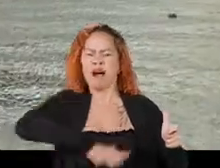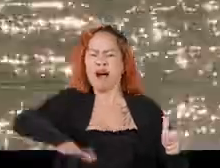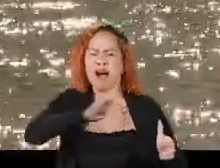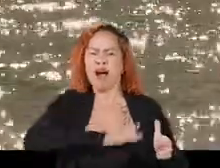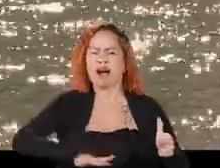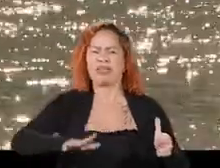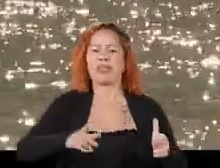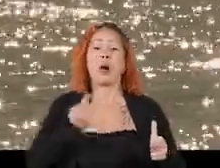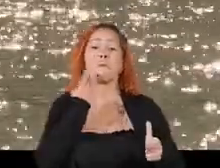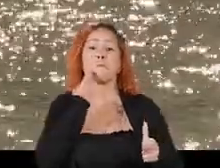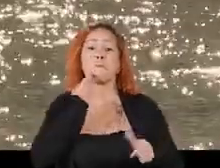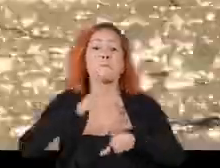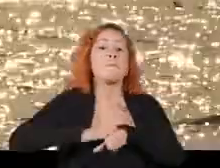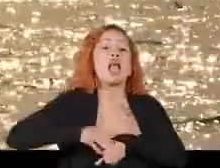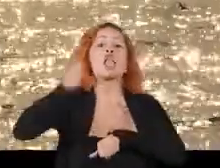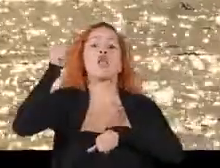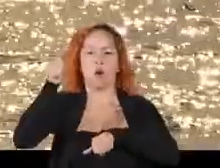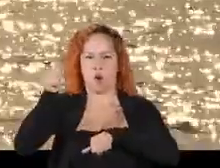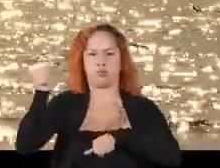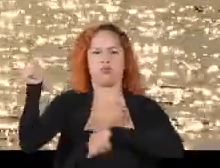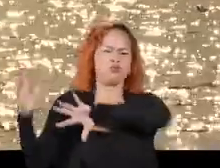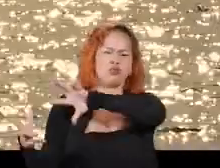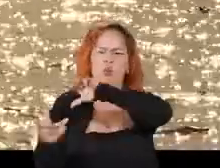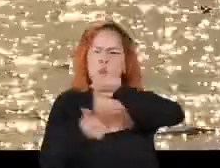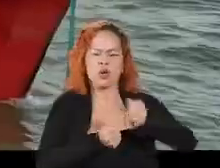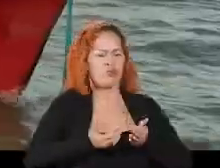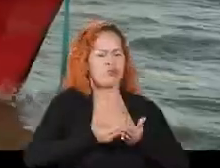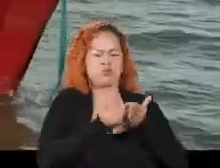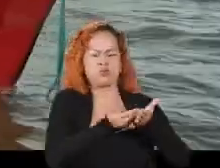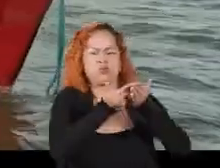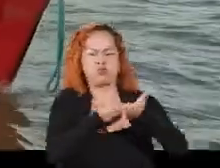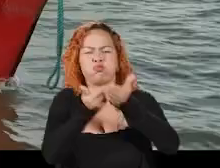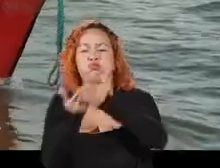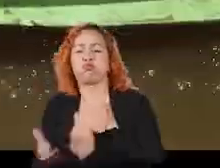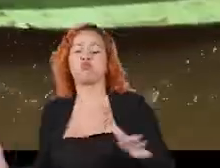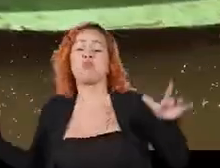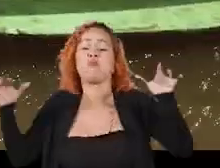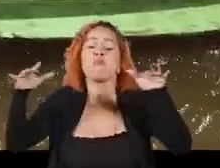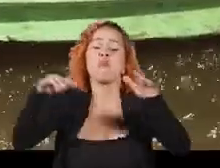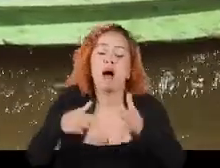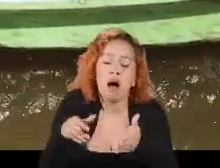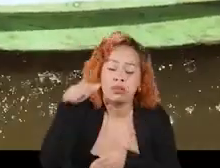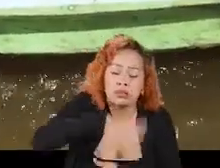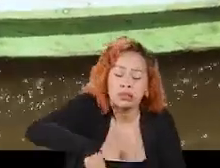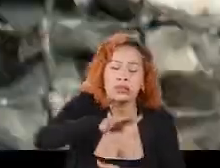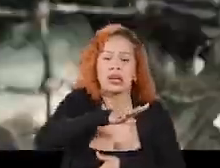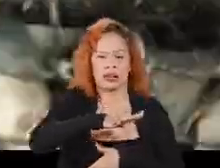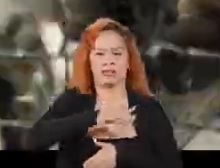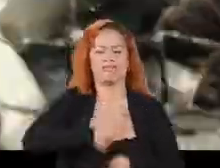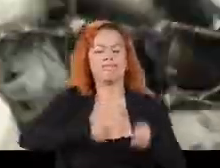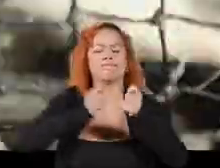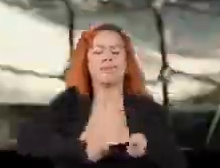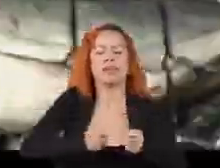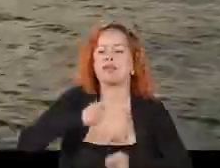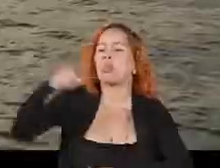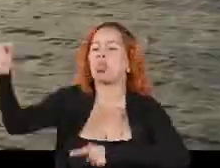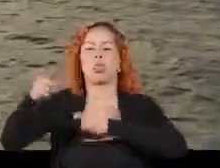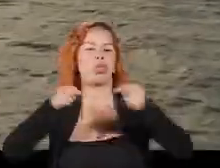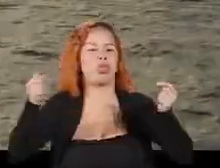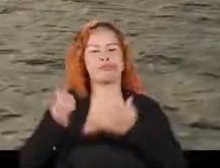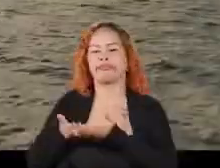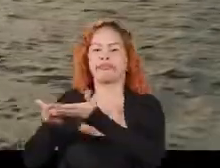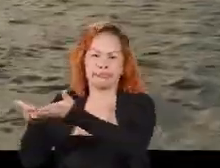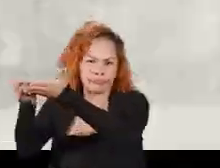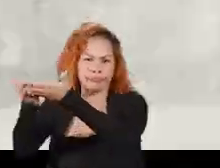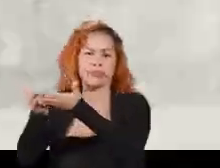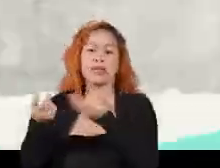banco pesqueiro e o melhor peixe do mundo. E barcos de todos os lugares pescam em nossa costa. Pegam o peixe e